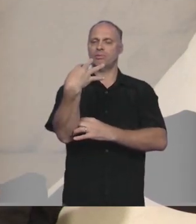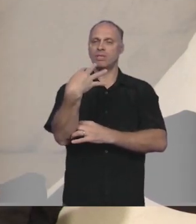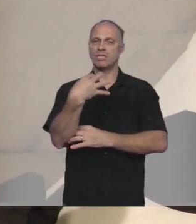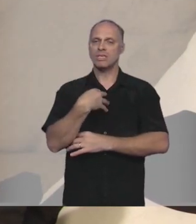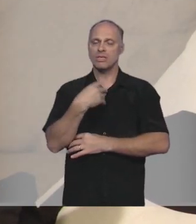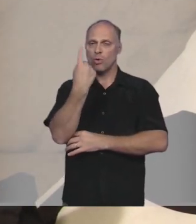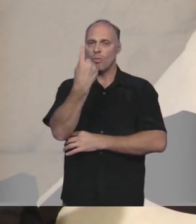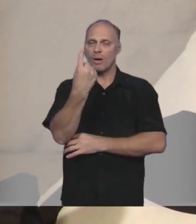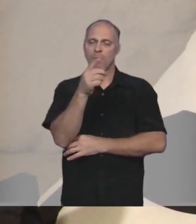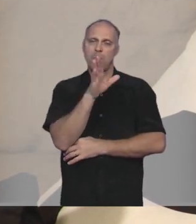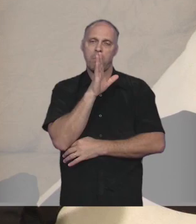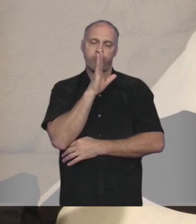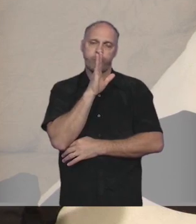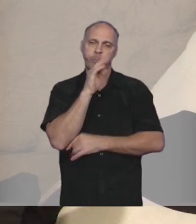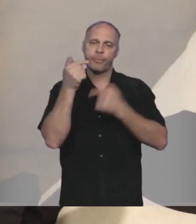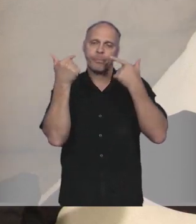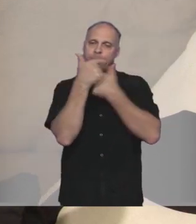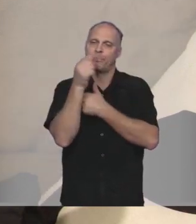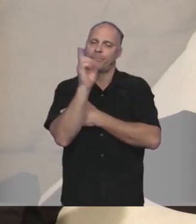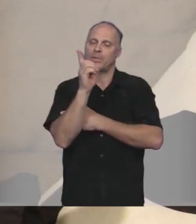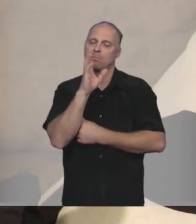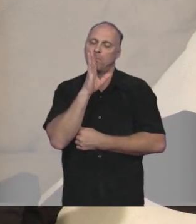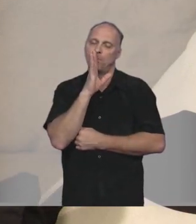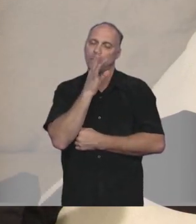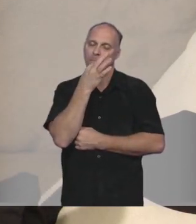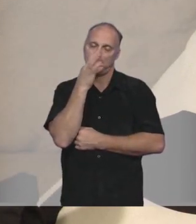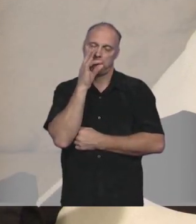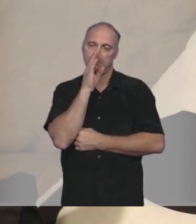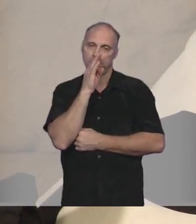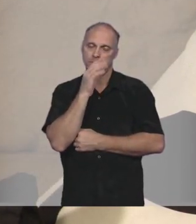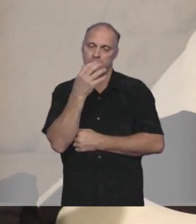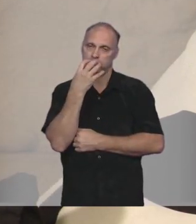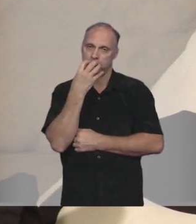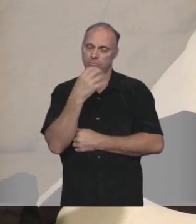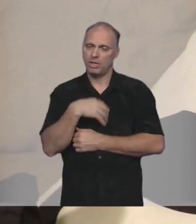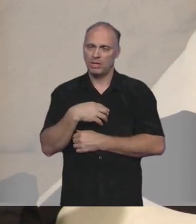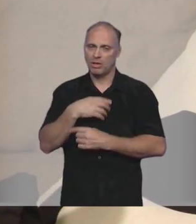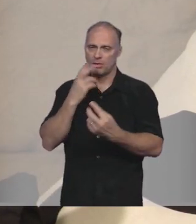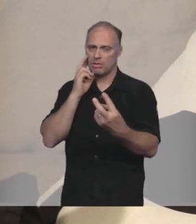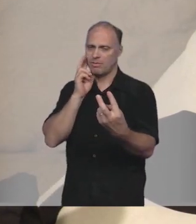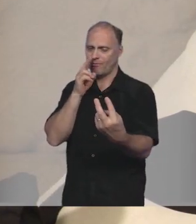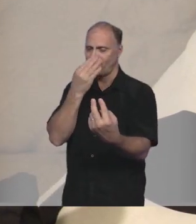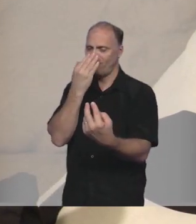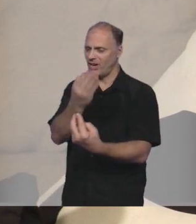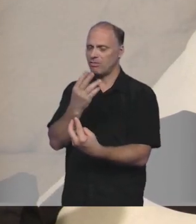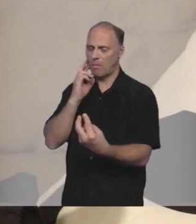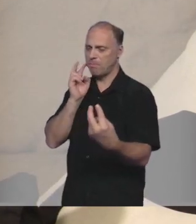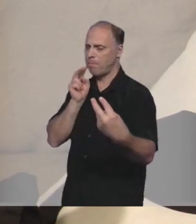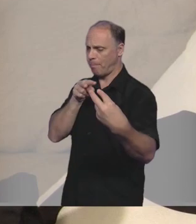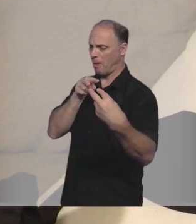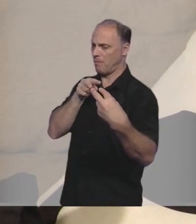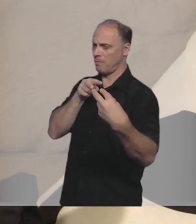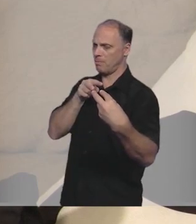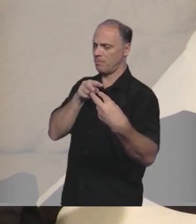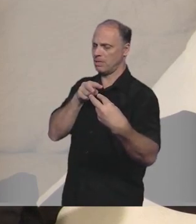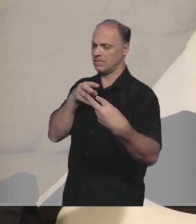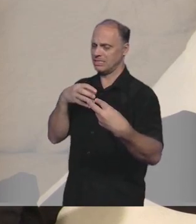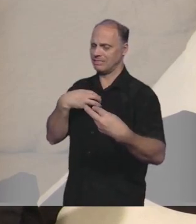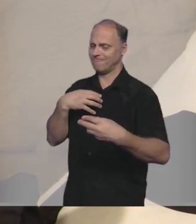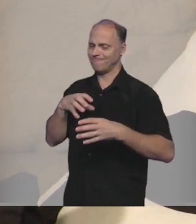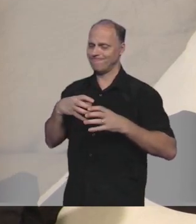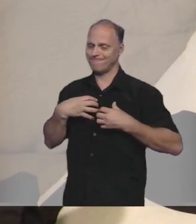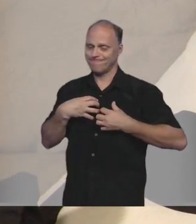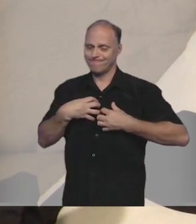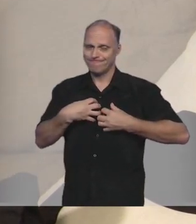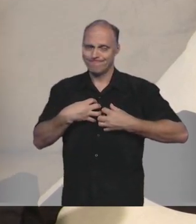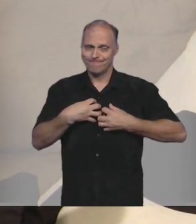mim, ela está na frente. Aquela uma me desestruturar completamente, me fazer